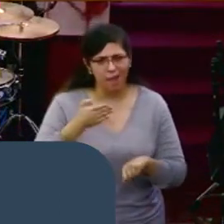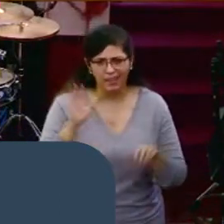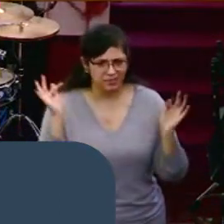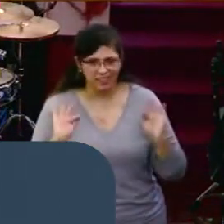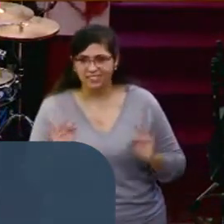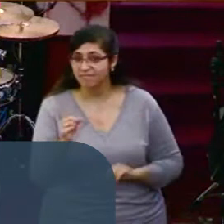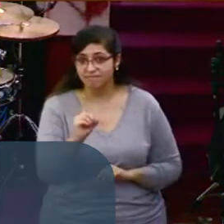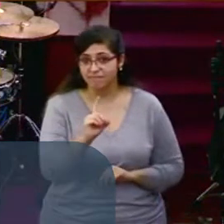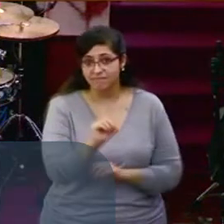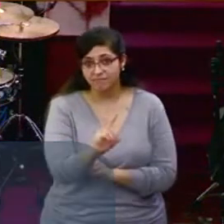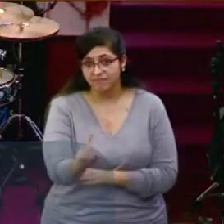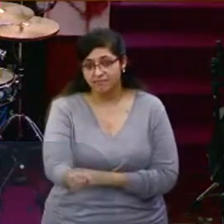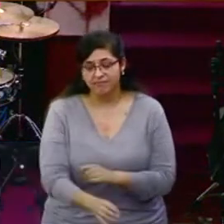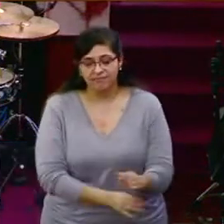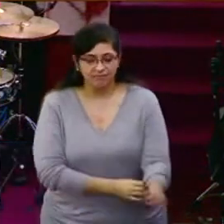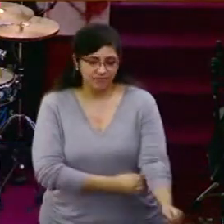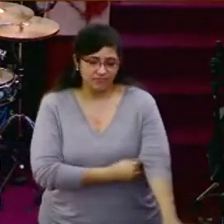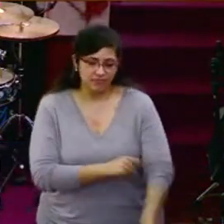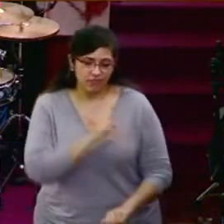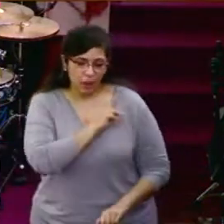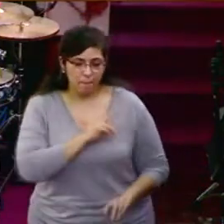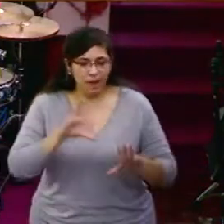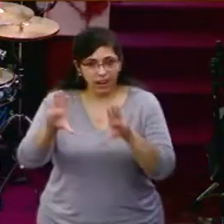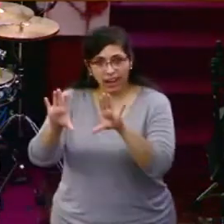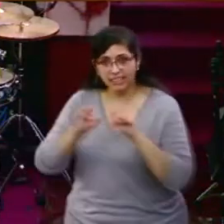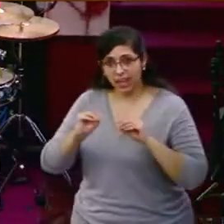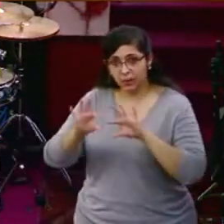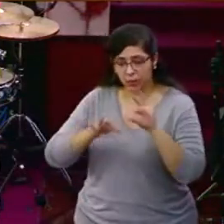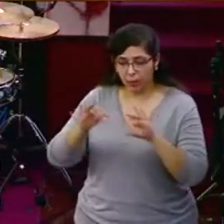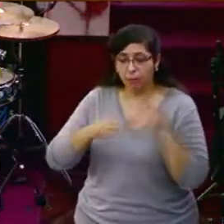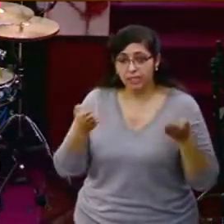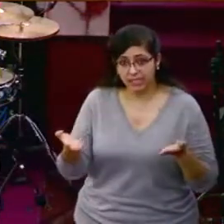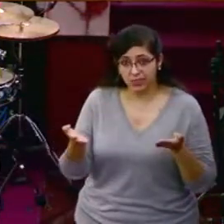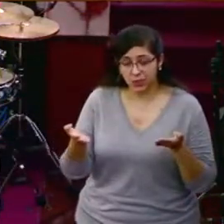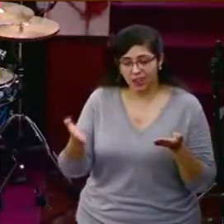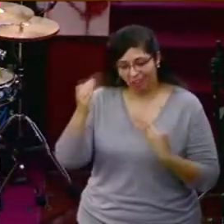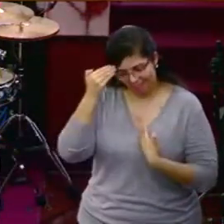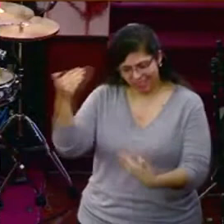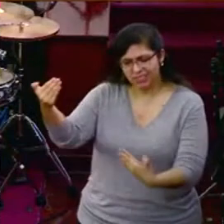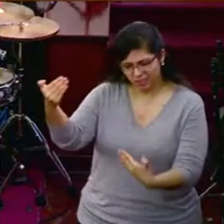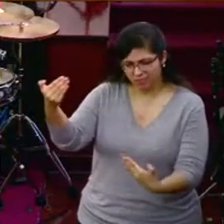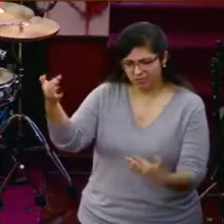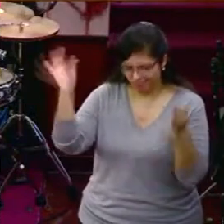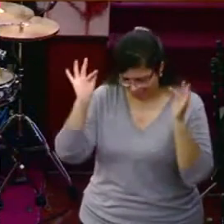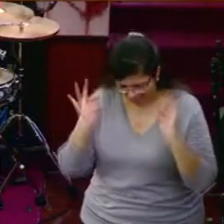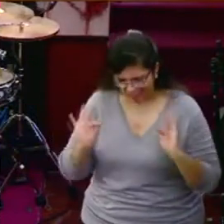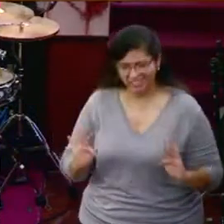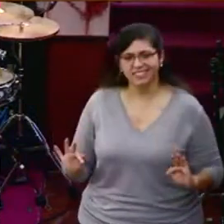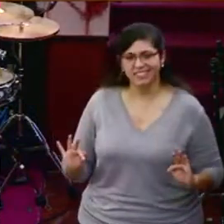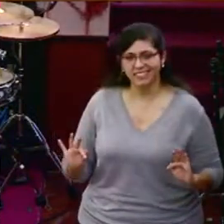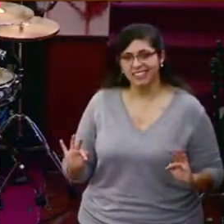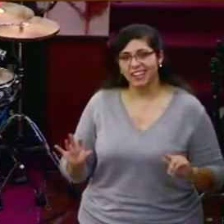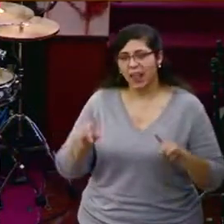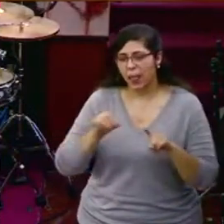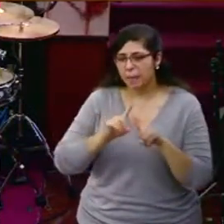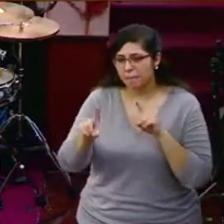isso é importante são paulo ao receber o presente está agradecido está feliz mas